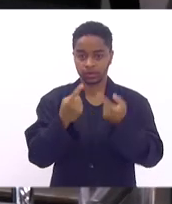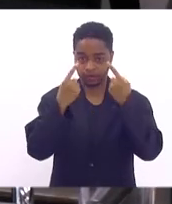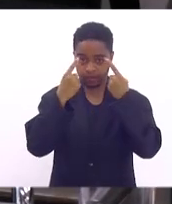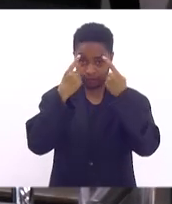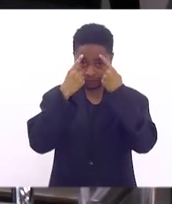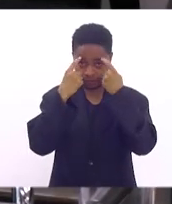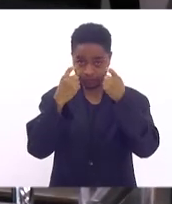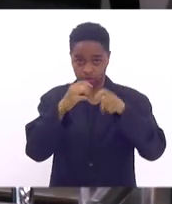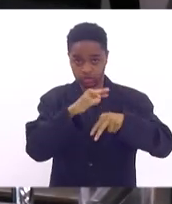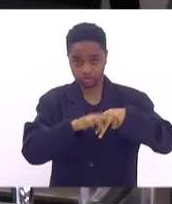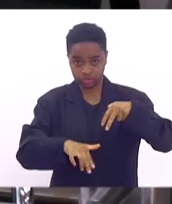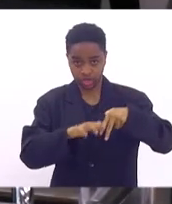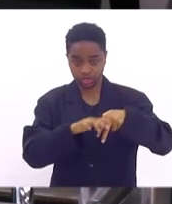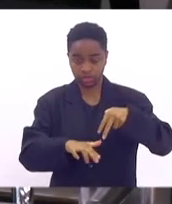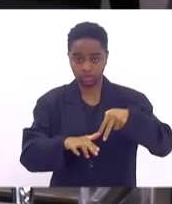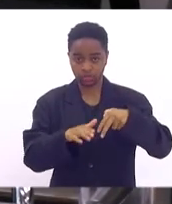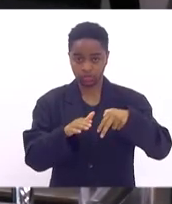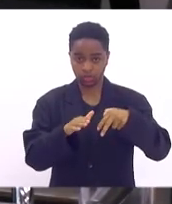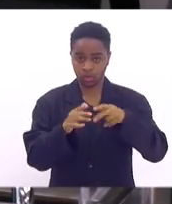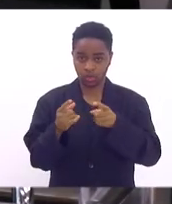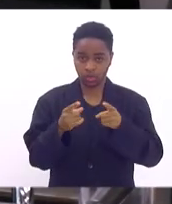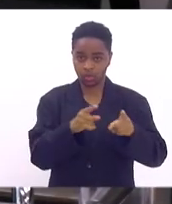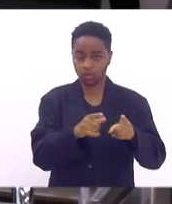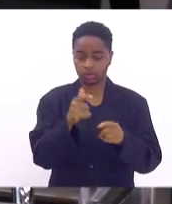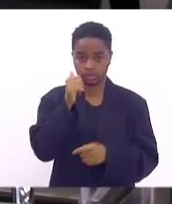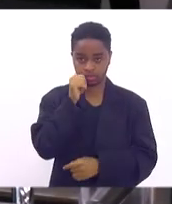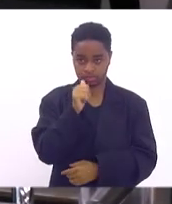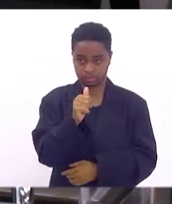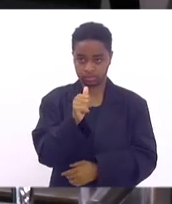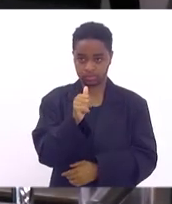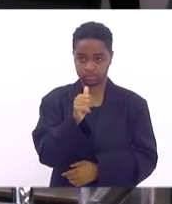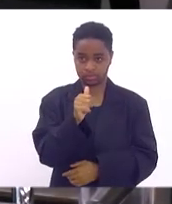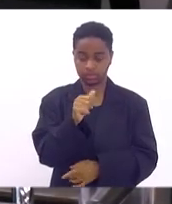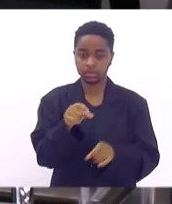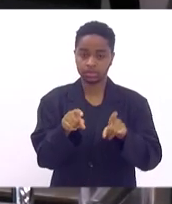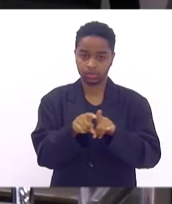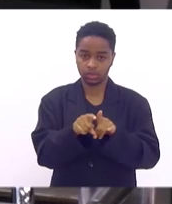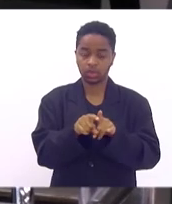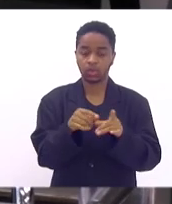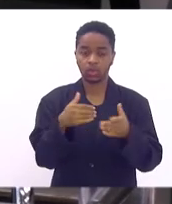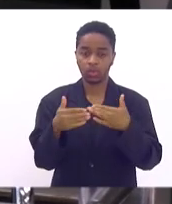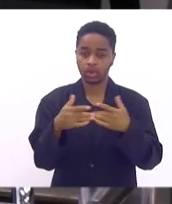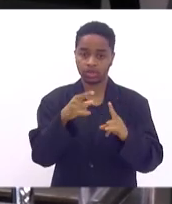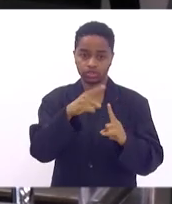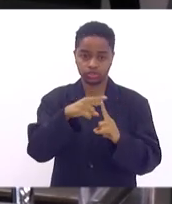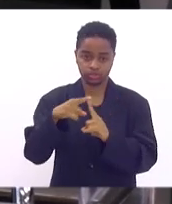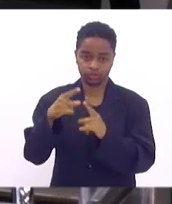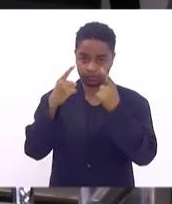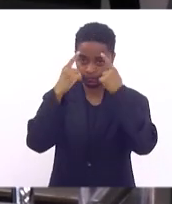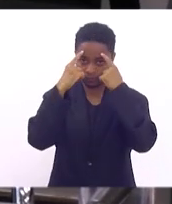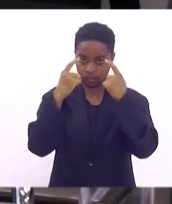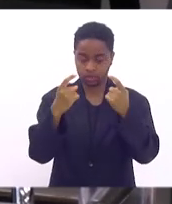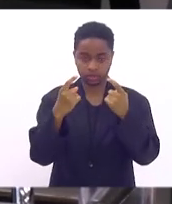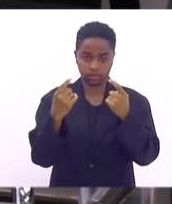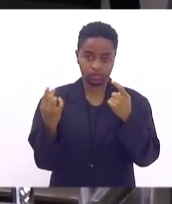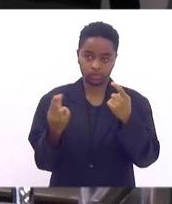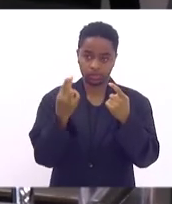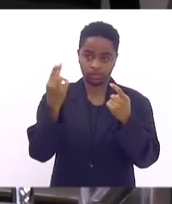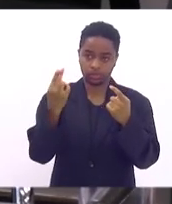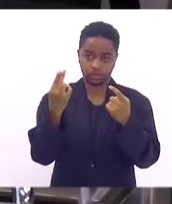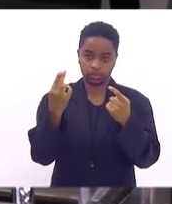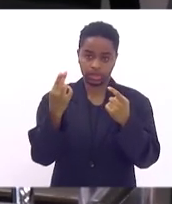gênero, né, contra a mulher e qualquer tipo de violência numa